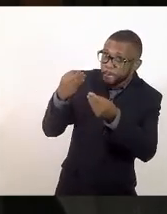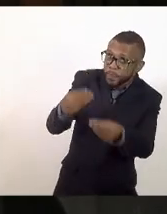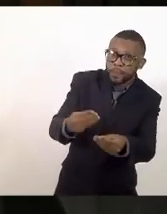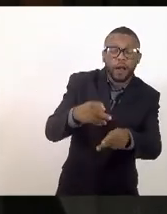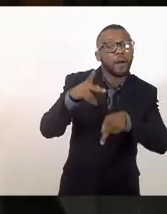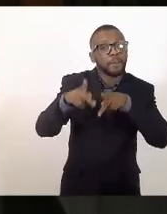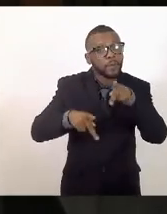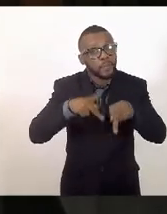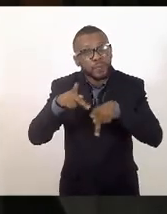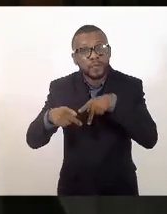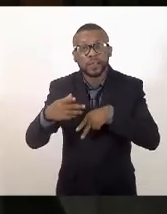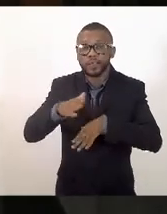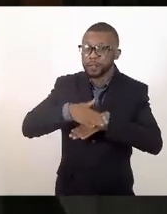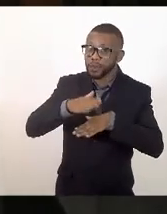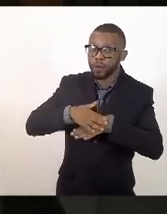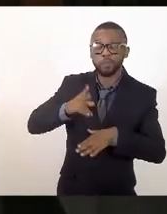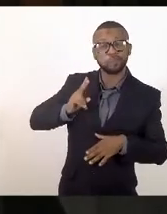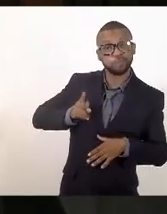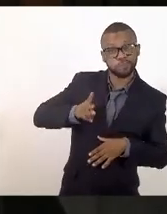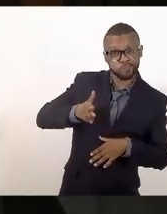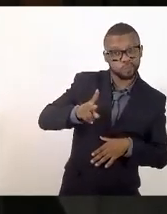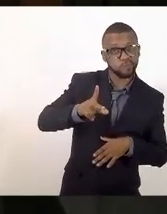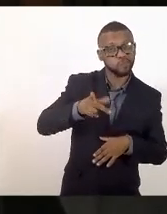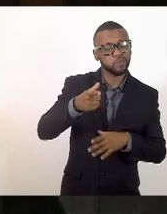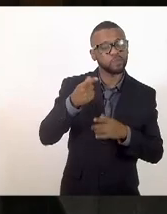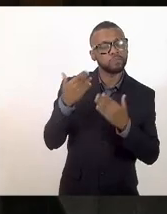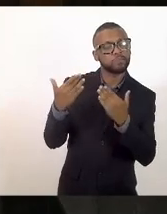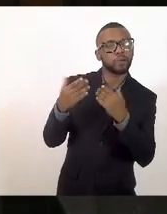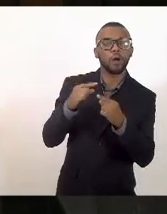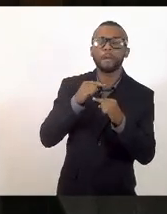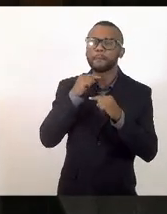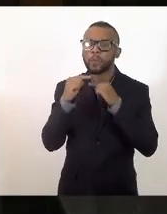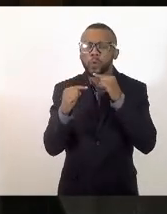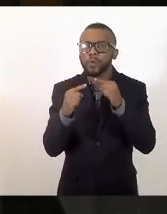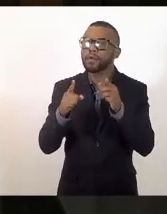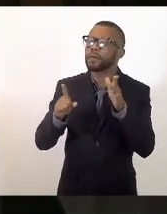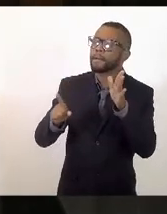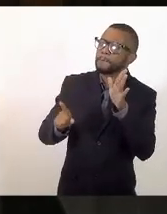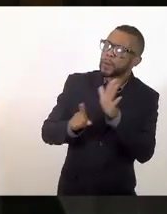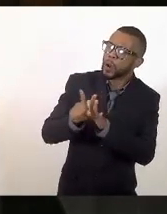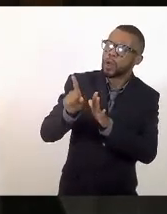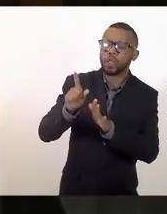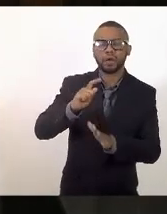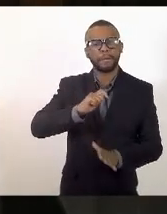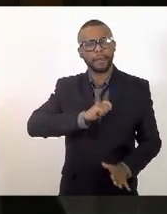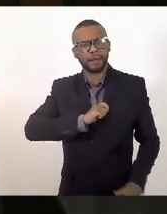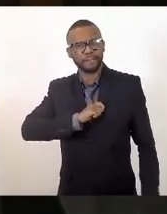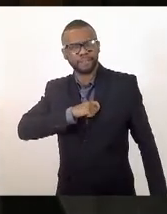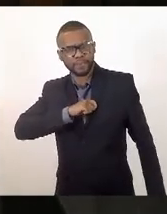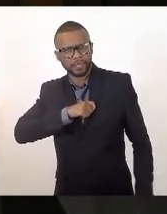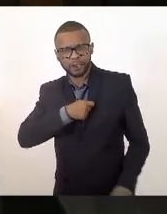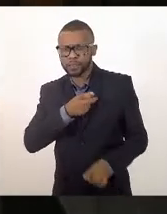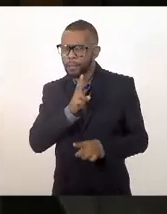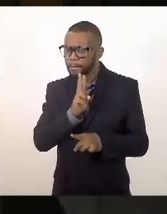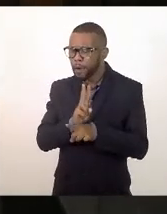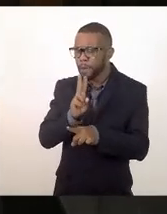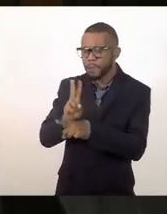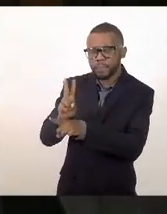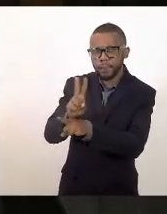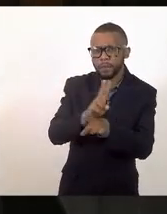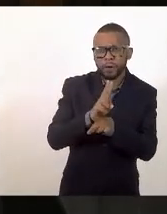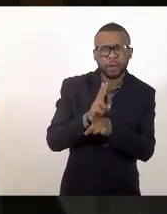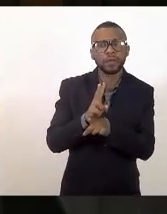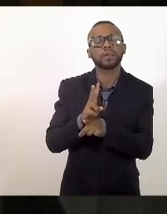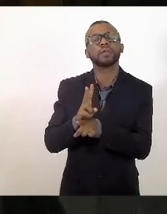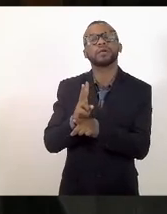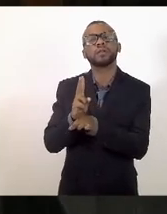eu continuarei com os meus questionamentos. Eu continuarei com a minha fiscalização, que eu quero lhe dizer, será